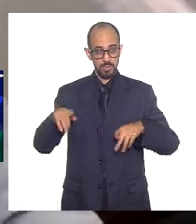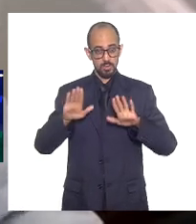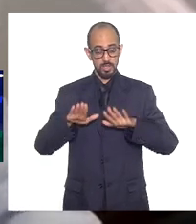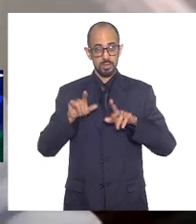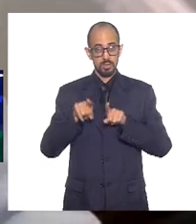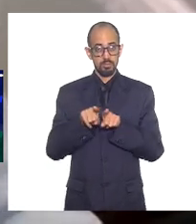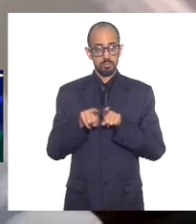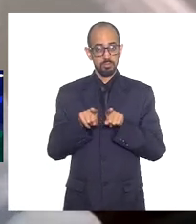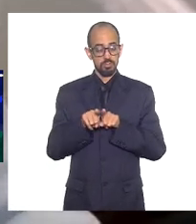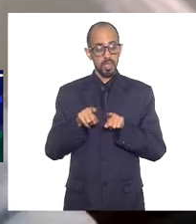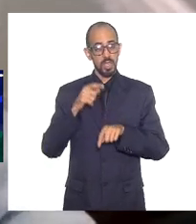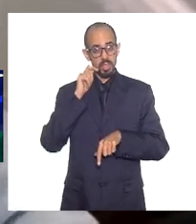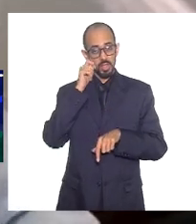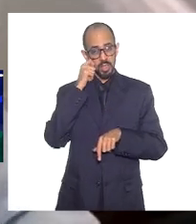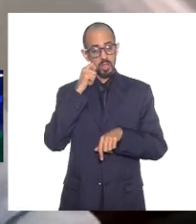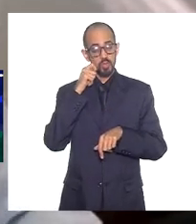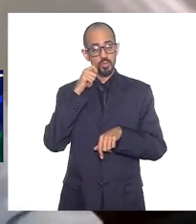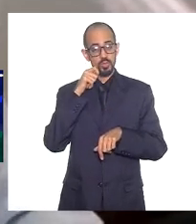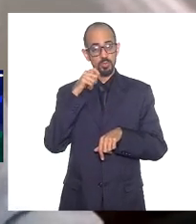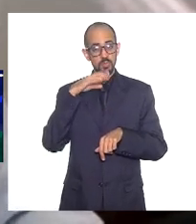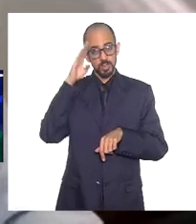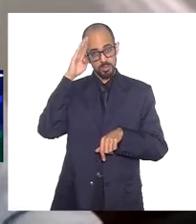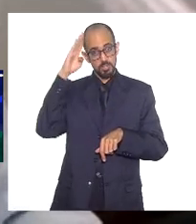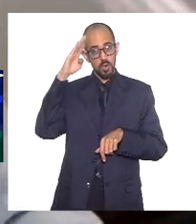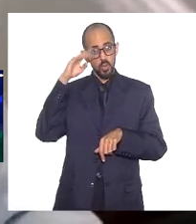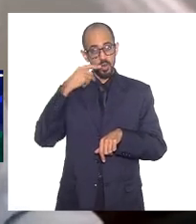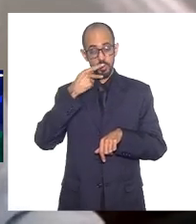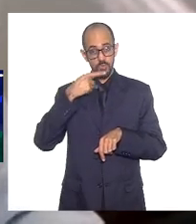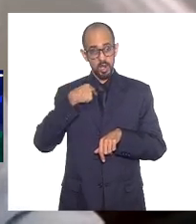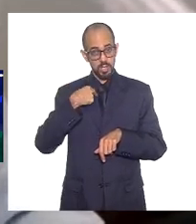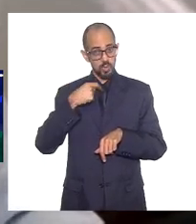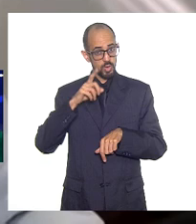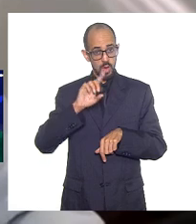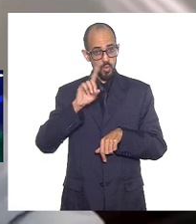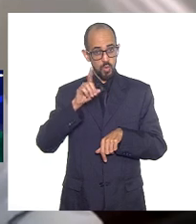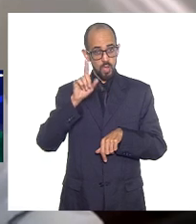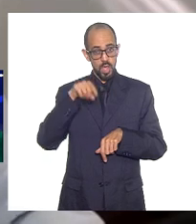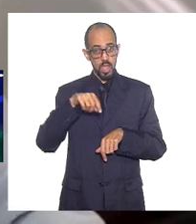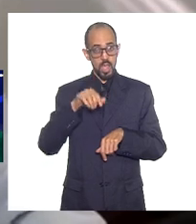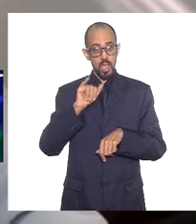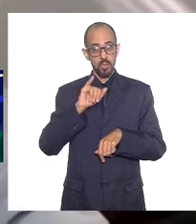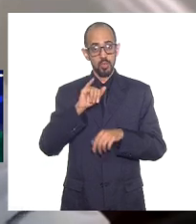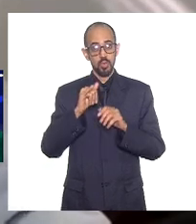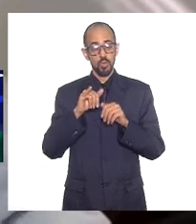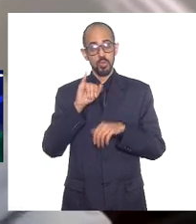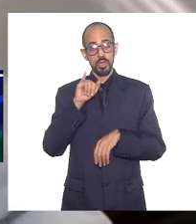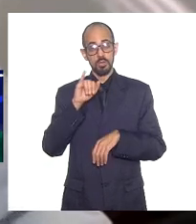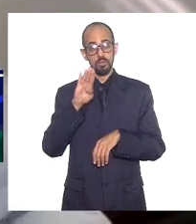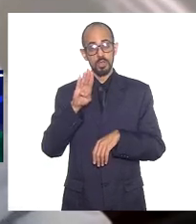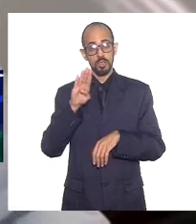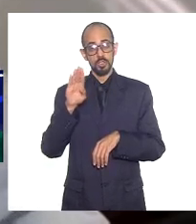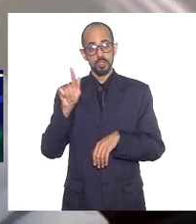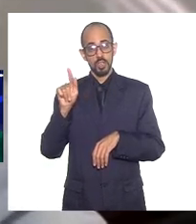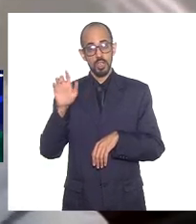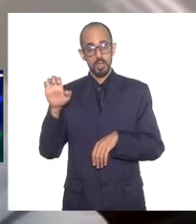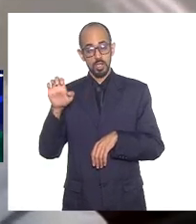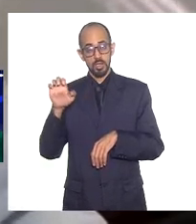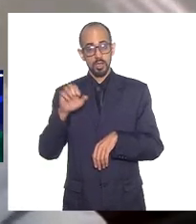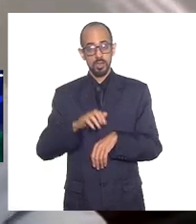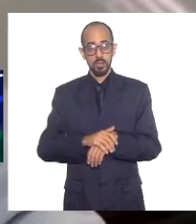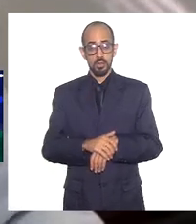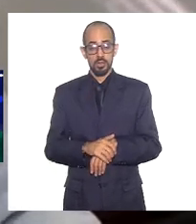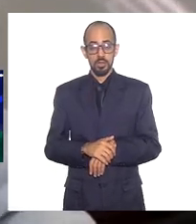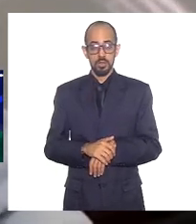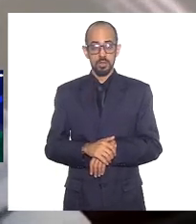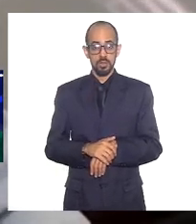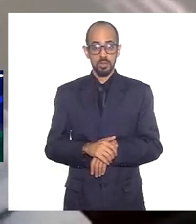notadamente negros e negras. Quem diz isso não sou eu. Quem diz isso é o Instituto Brasileiro de Geografia, de Geografia e Estatística, o